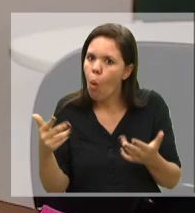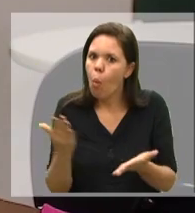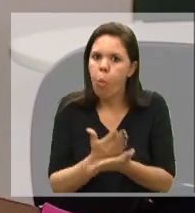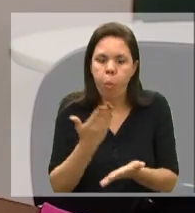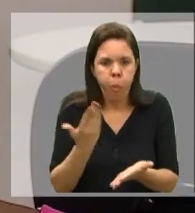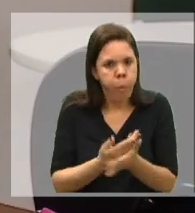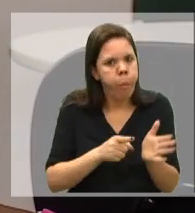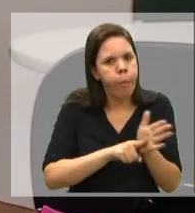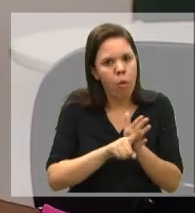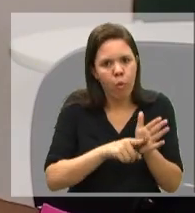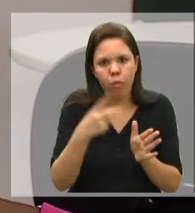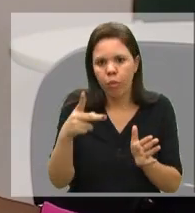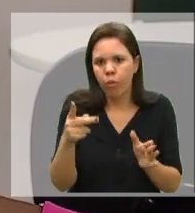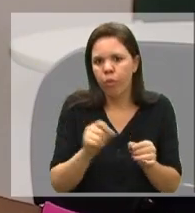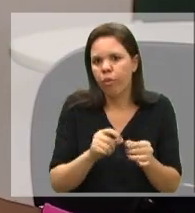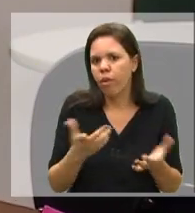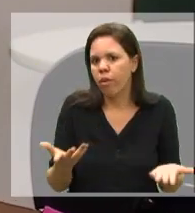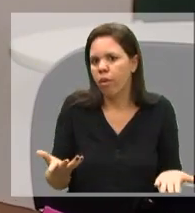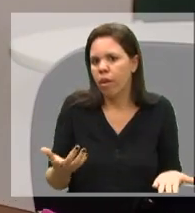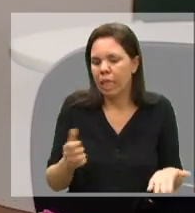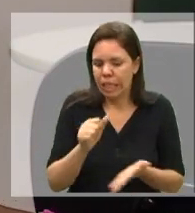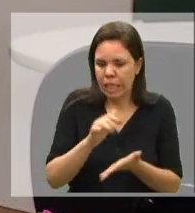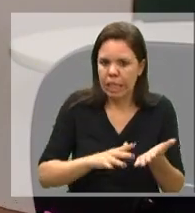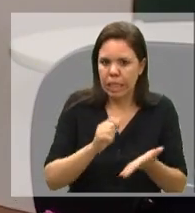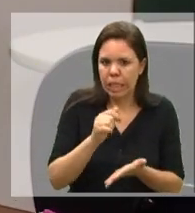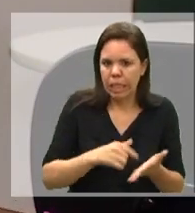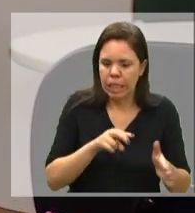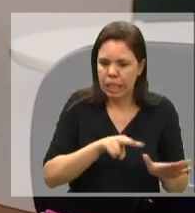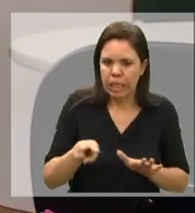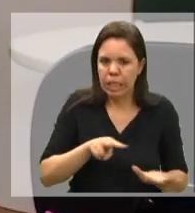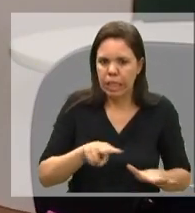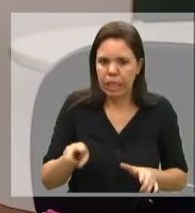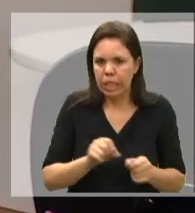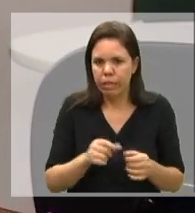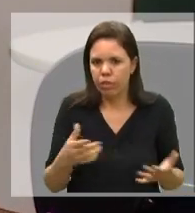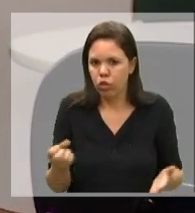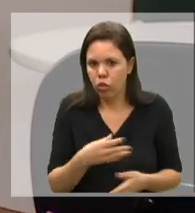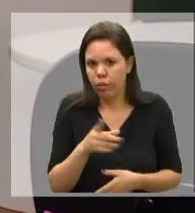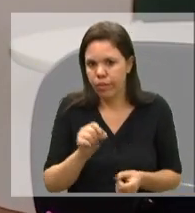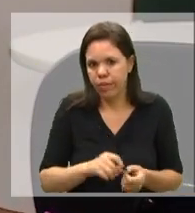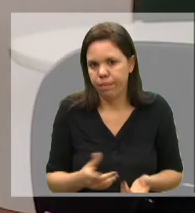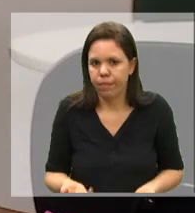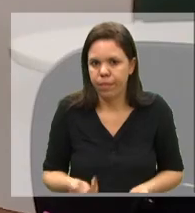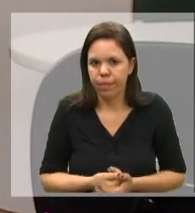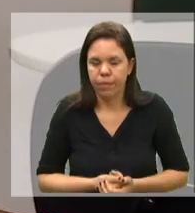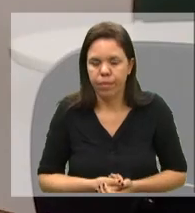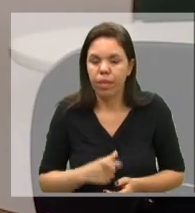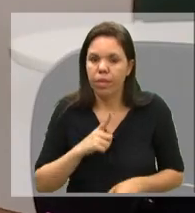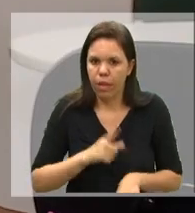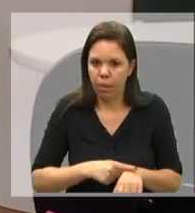livros de pesquisa para você fazer. Fora as atividades, que cada semana tem uma atividade nova para você fazer. E você tem